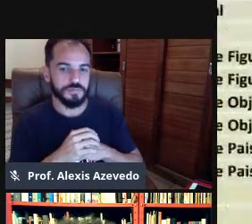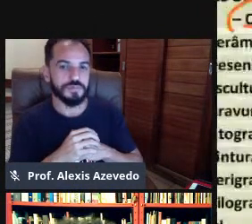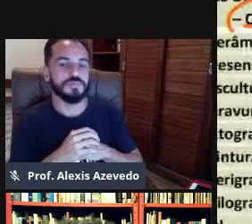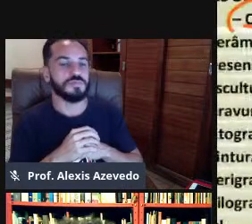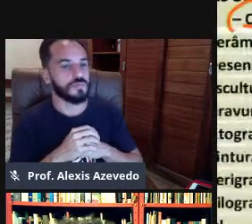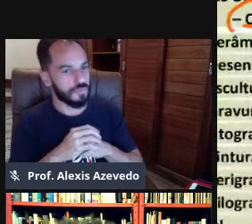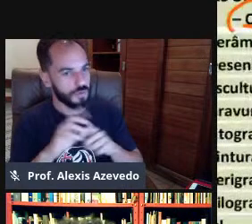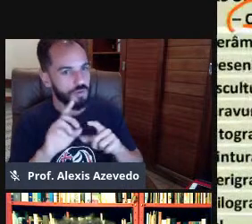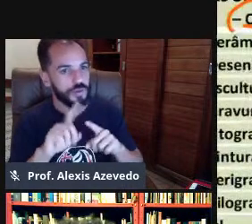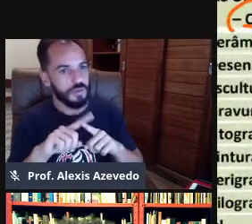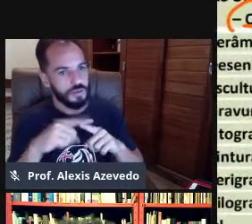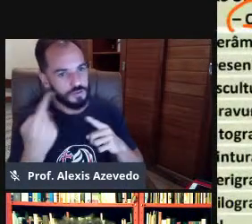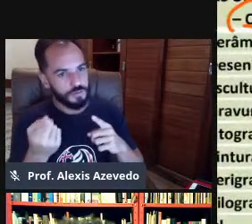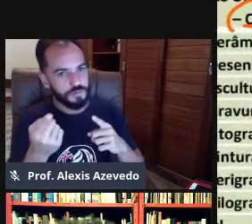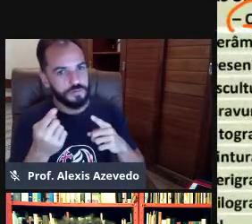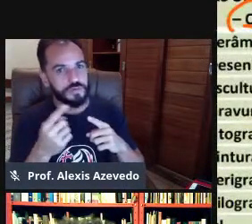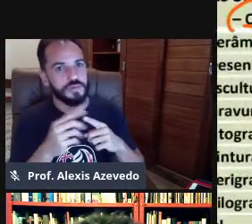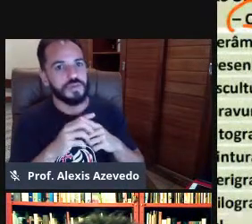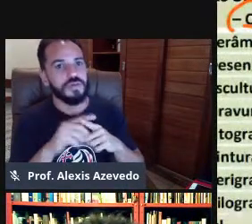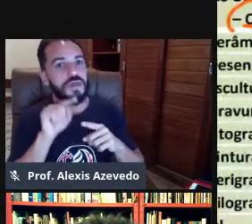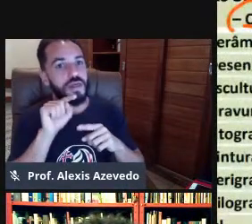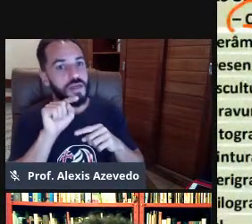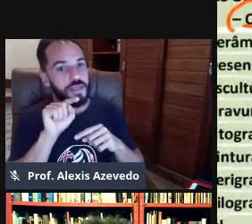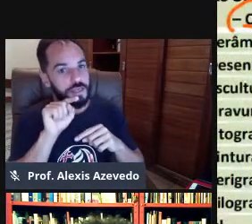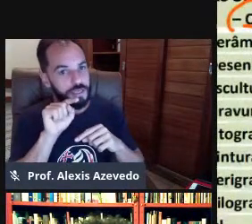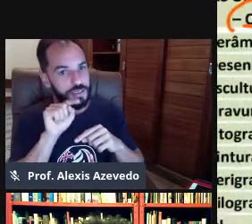Enfim, esse é